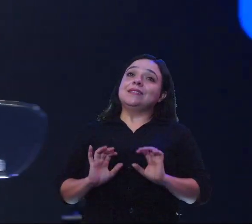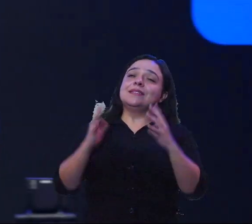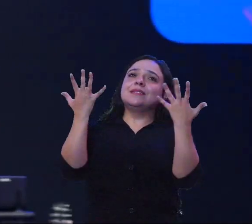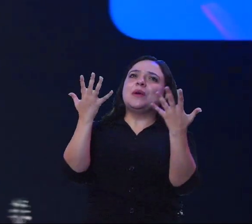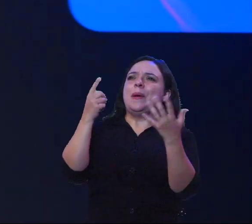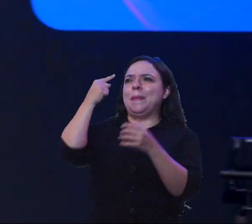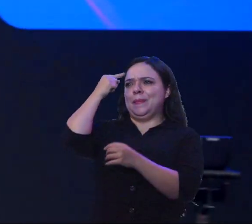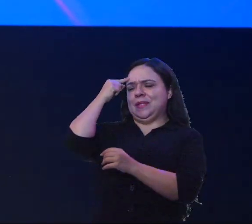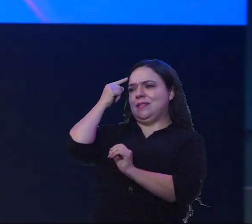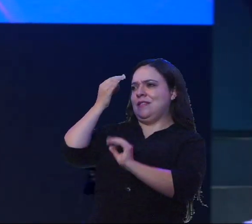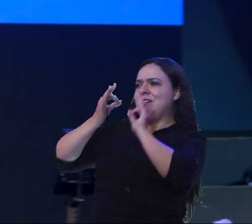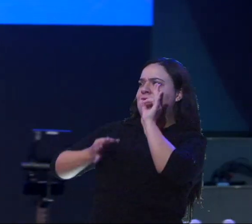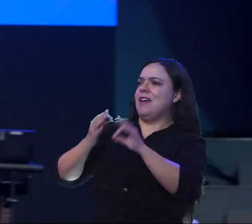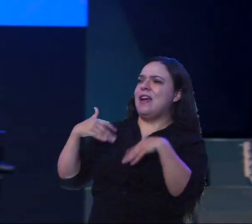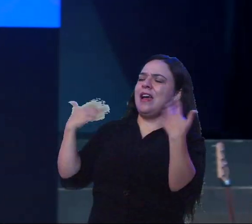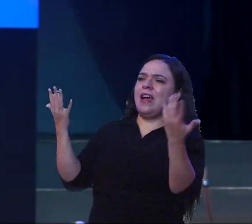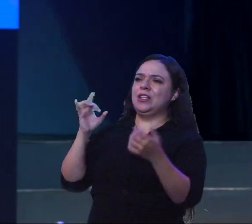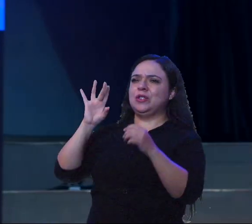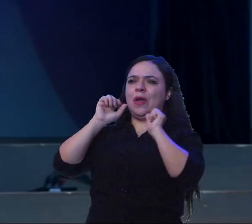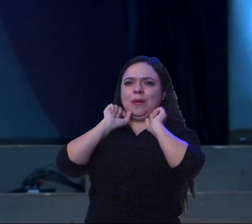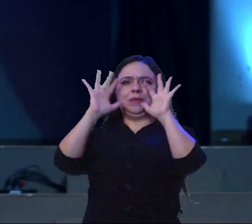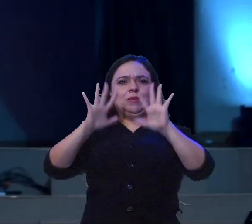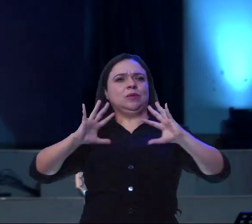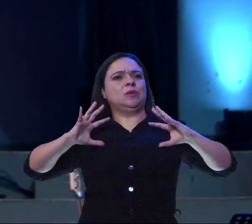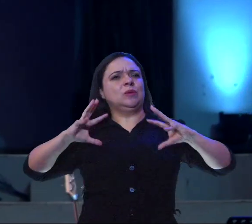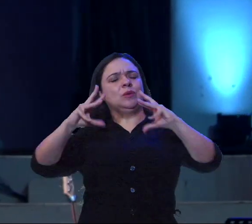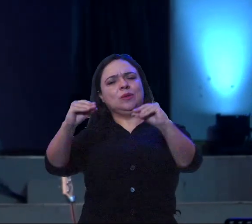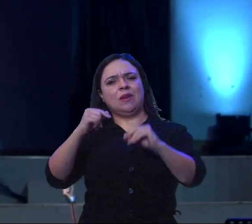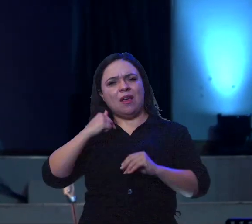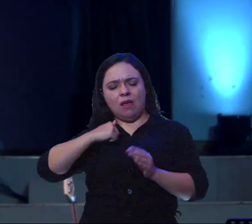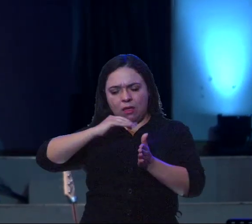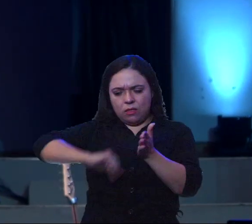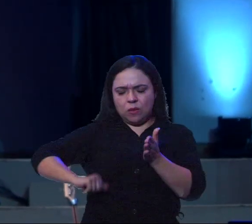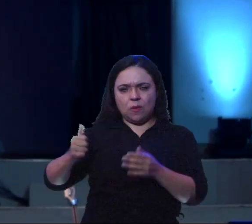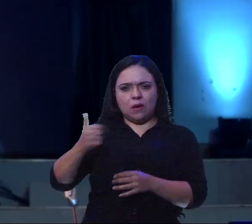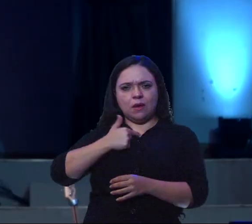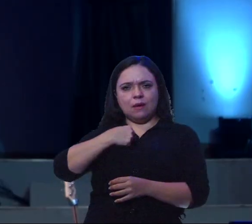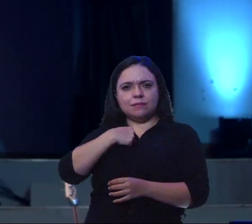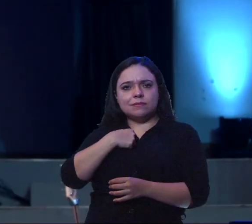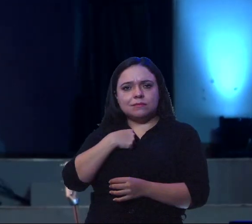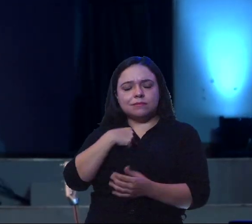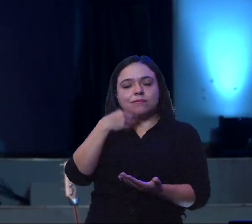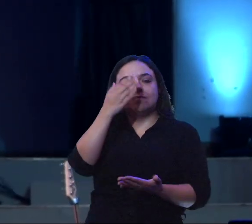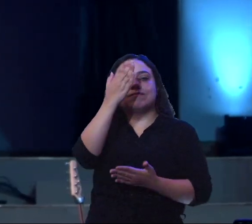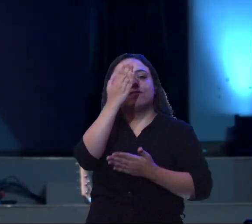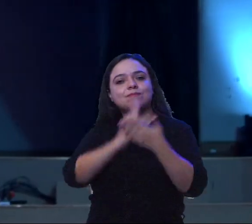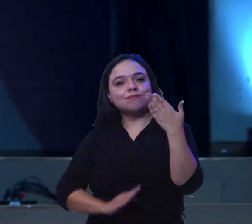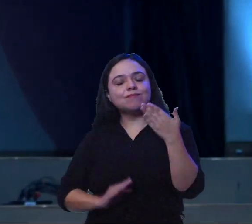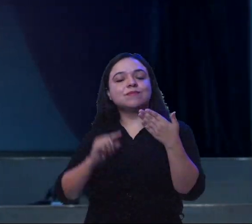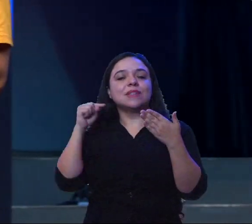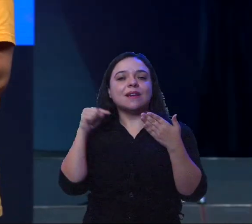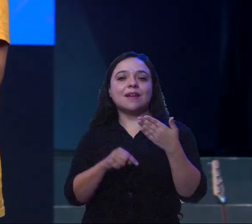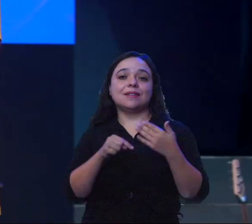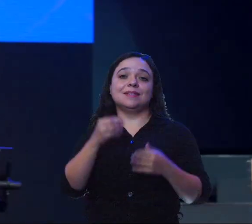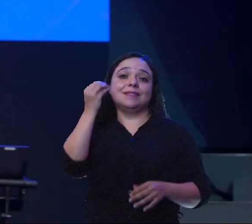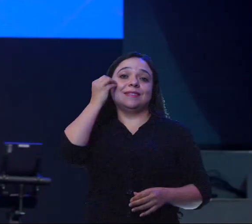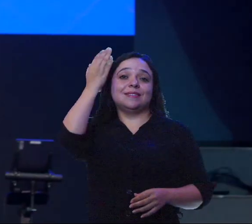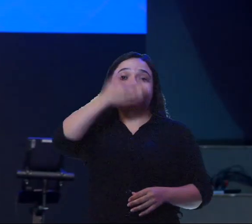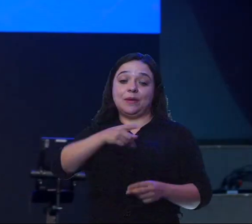parece injusto, porque parece que ele só abençoa todo mundo menos você é reprovado no mesmo teste. Porque você não está sabendo